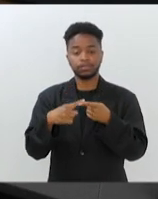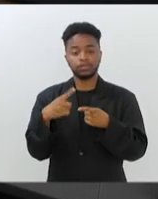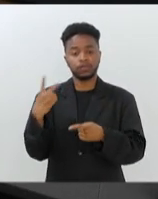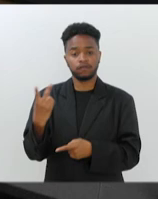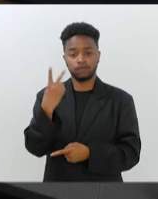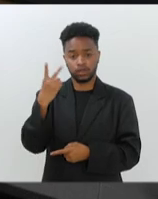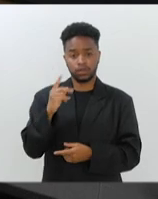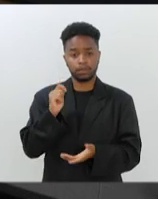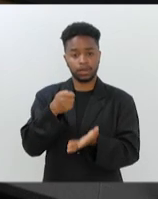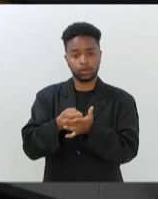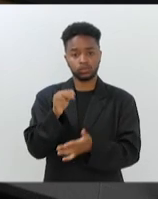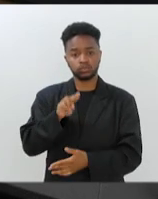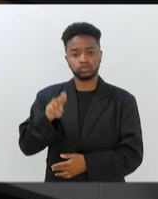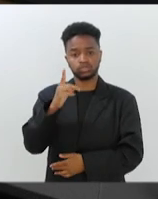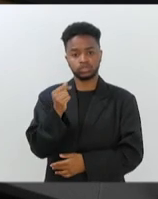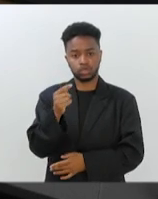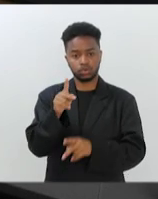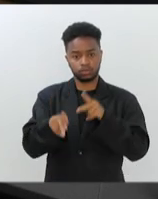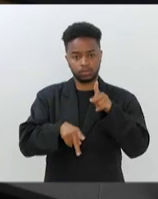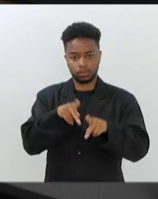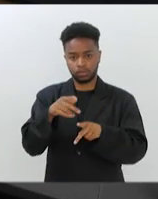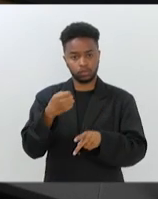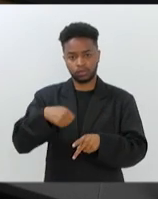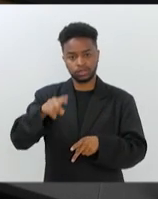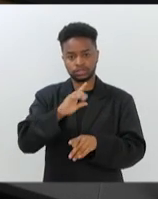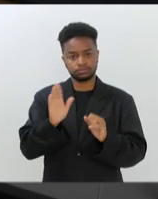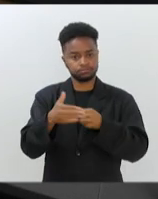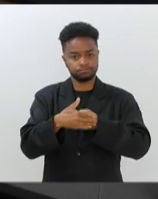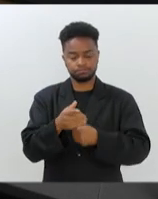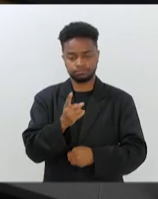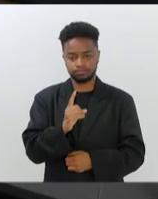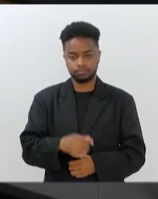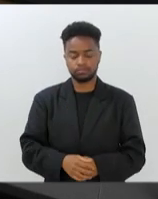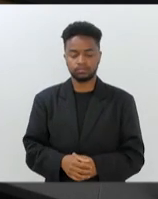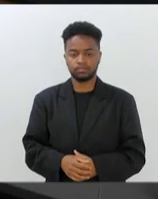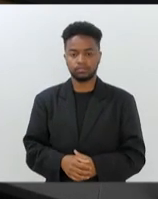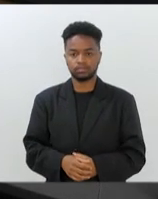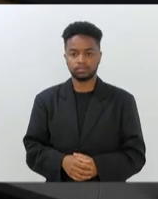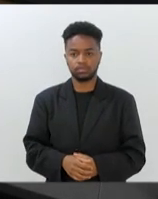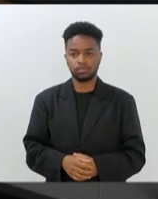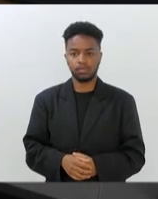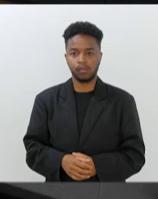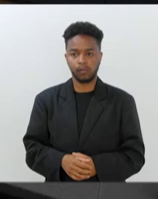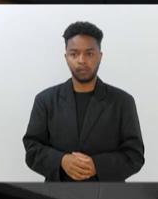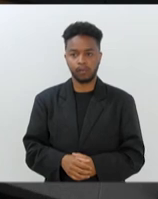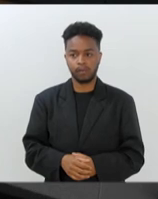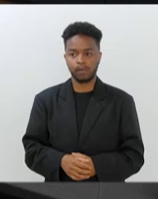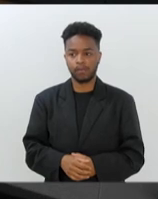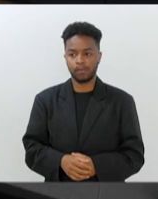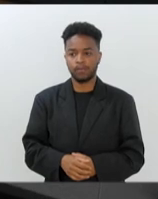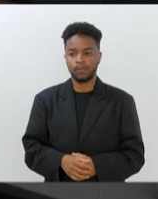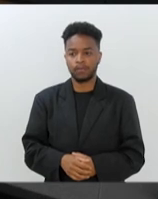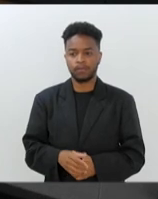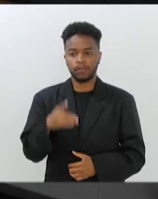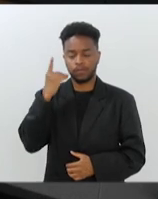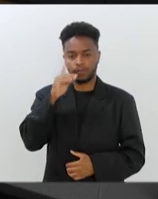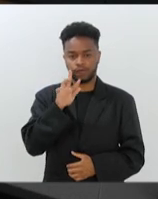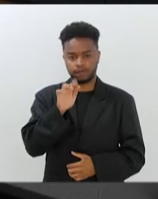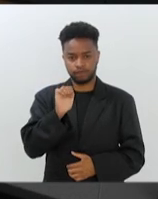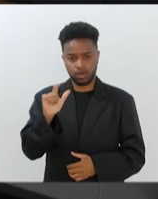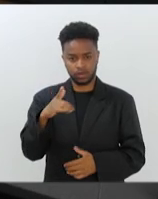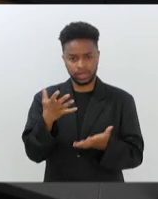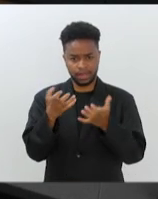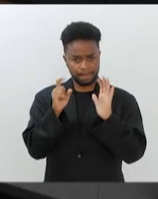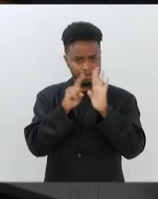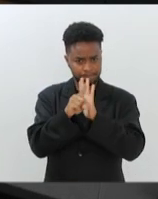são pagos com dinheiro do povo então tem nada que tá em sigilo eh algum Deputado Deputado Valdo Ceasa o senhor gostaria de fazer